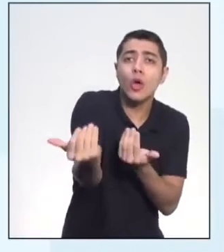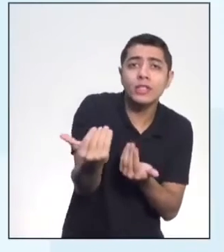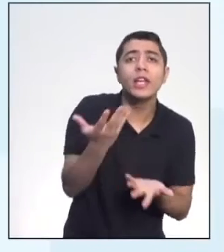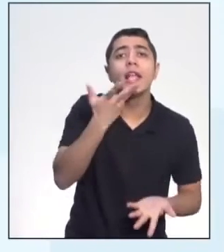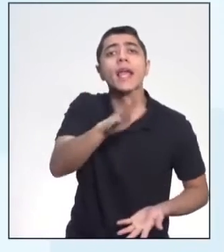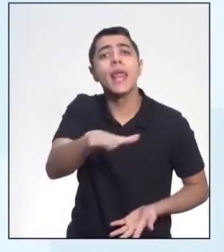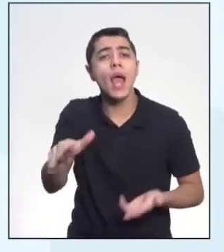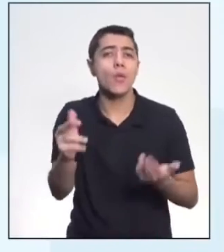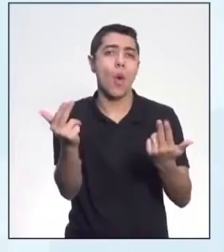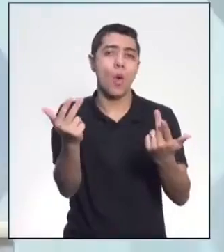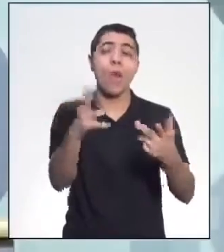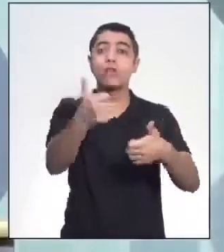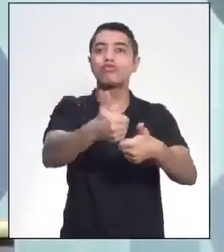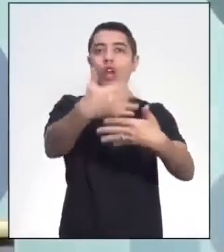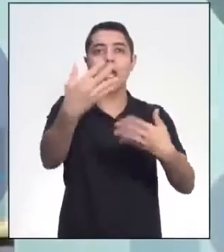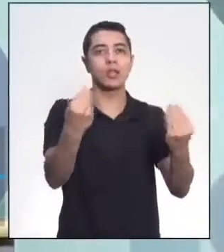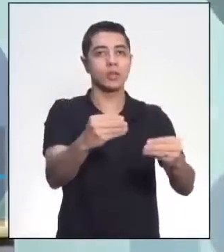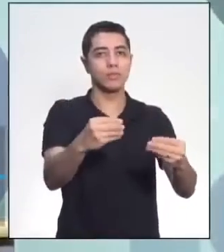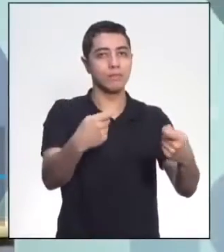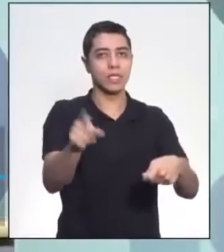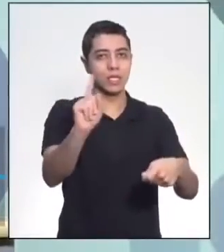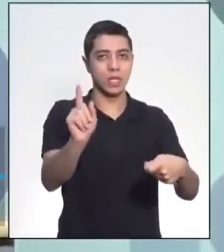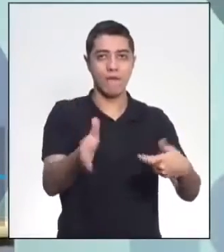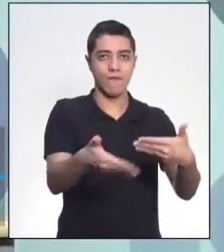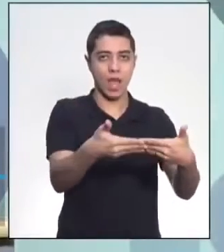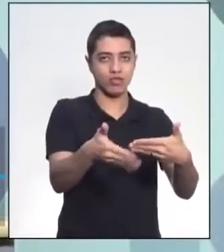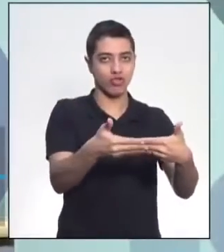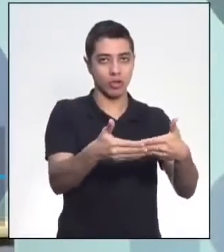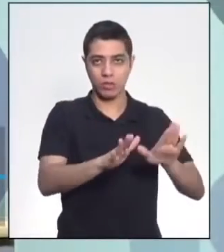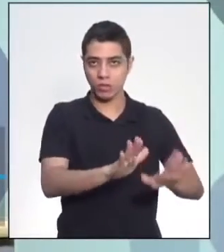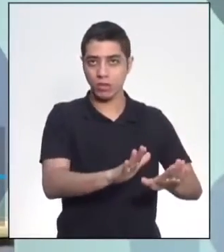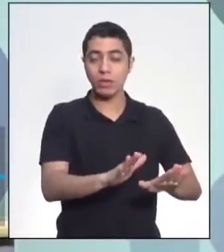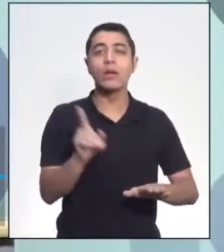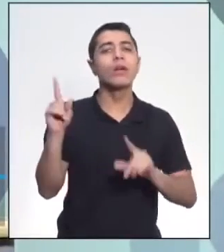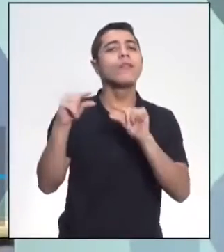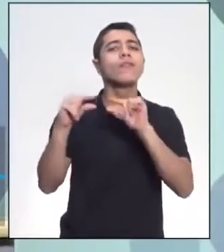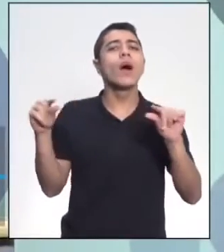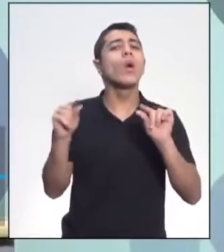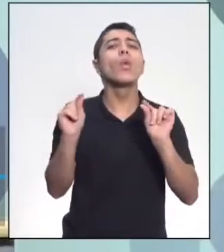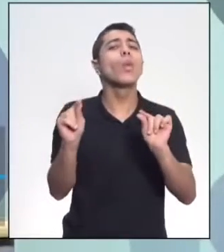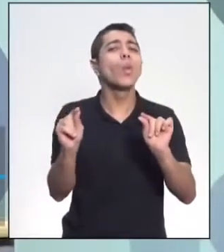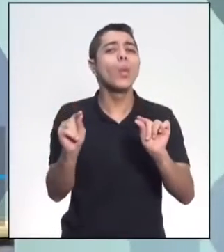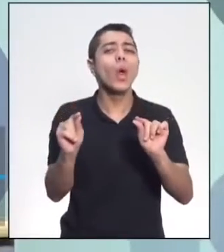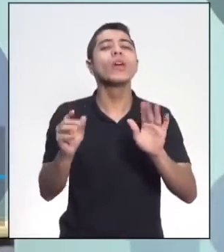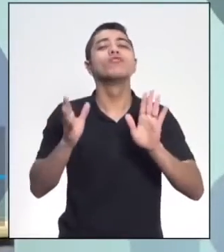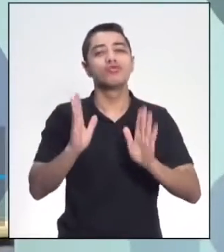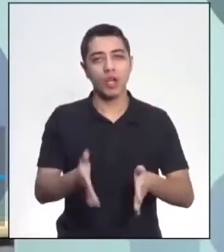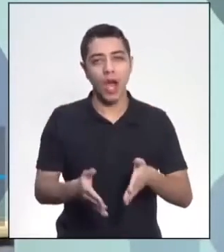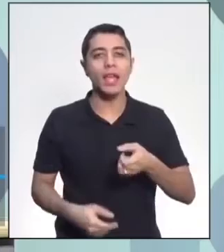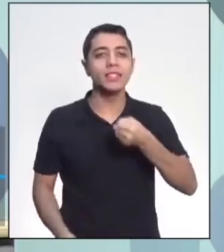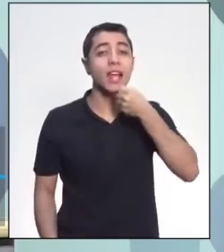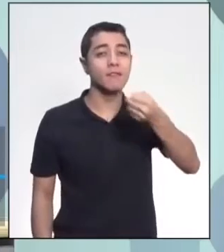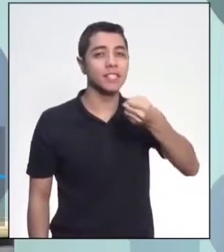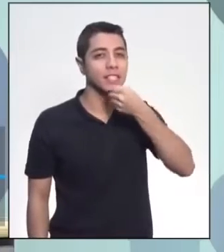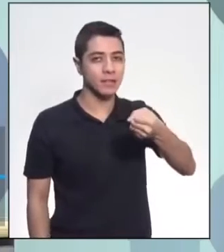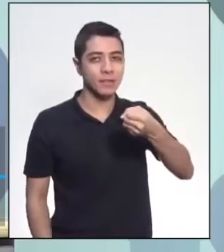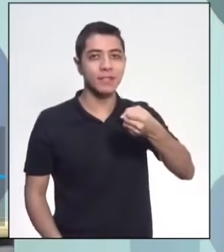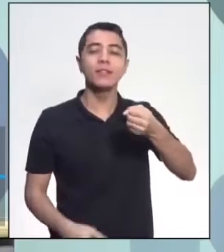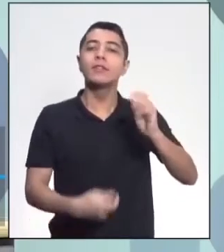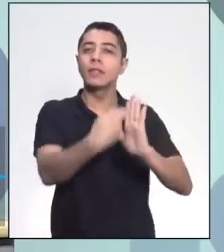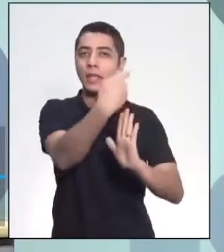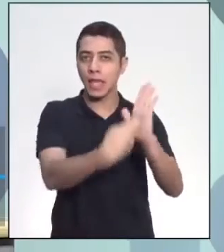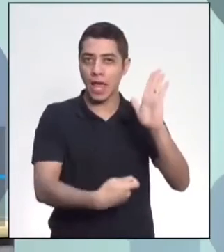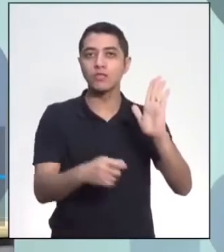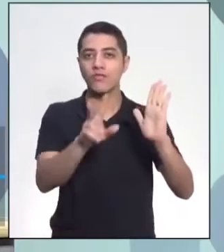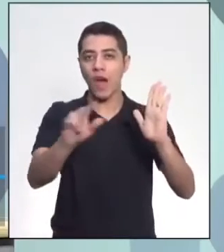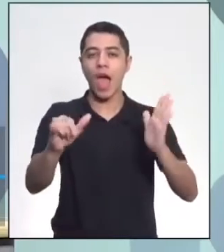no chat, pode fechar no chat. Isso daí é um lead sobre uma entrevista que a gente vai ler agora, eu e o Mauro,